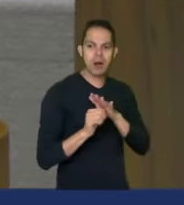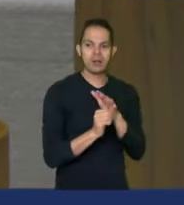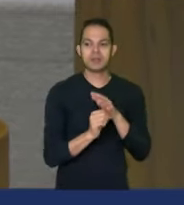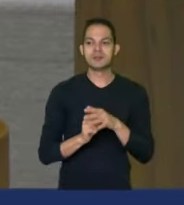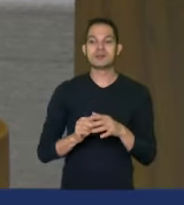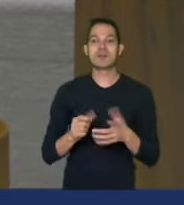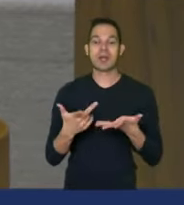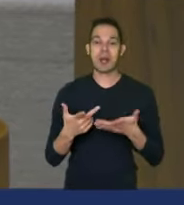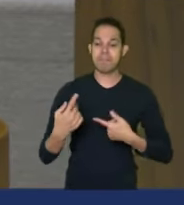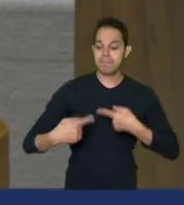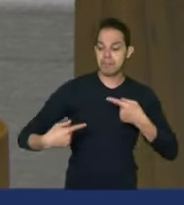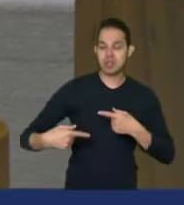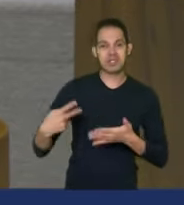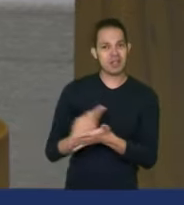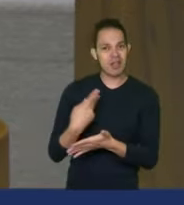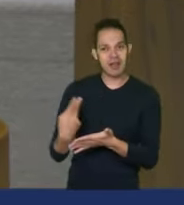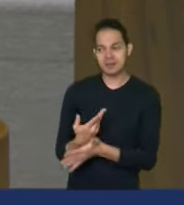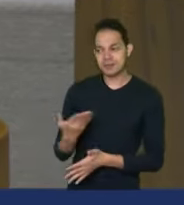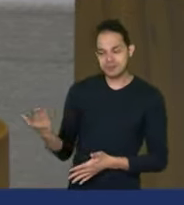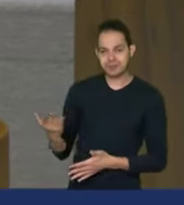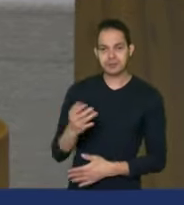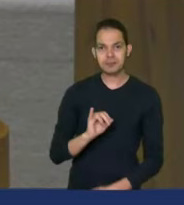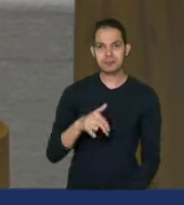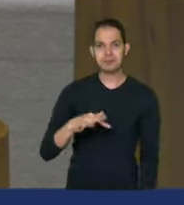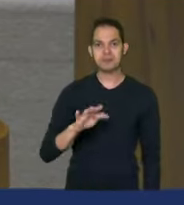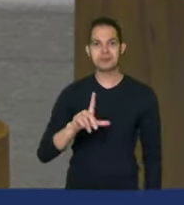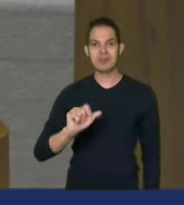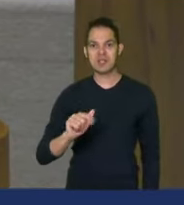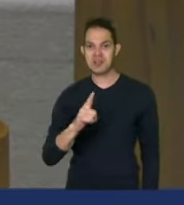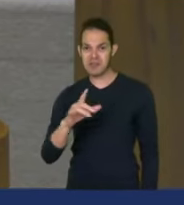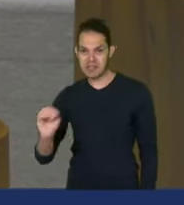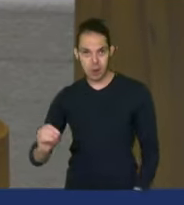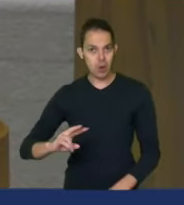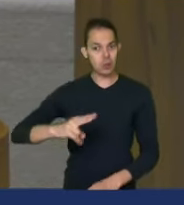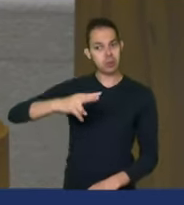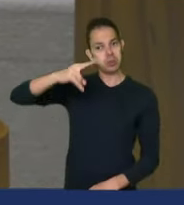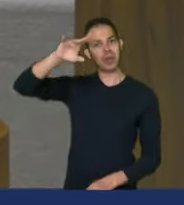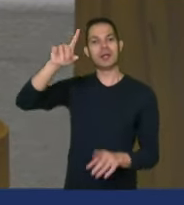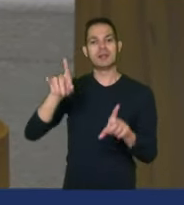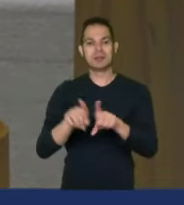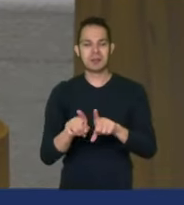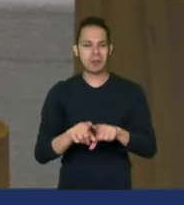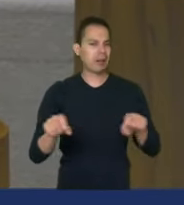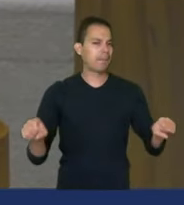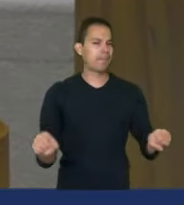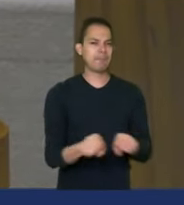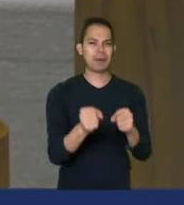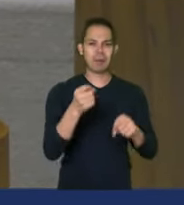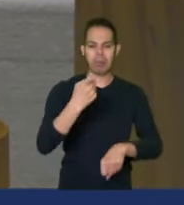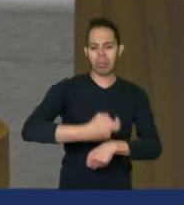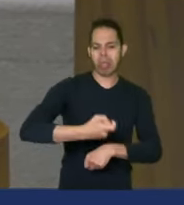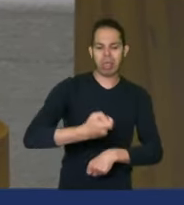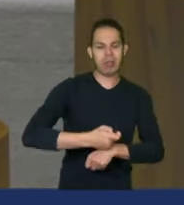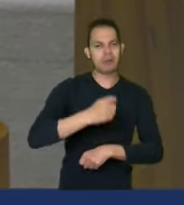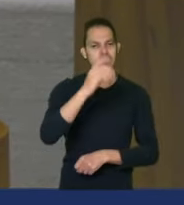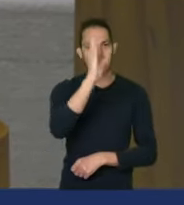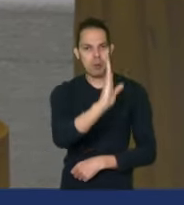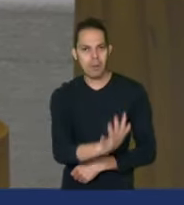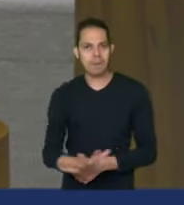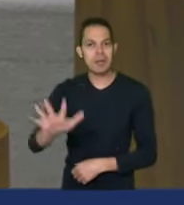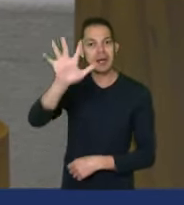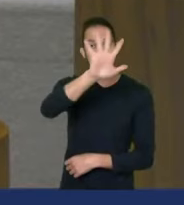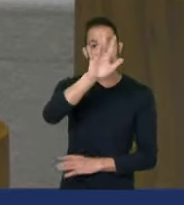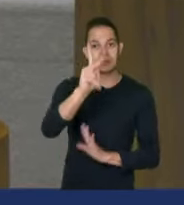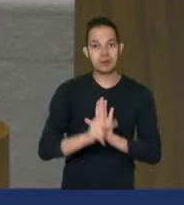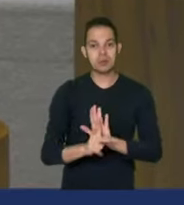desastrosa. Fazendo a inflação, quebrando o país e quebrando o Brasil. Portanto, parabéns, Renato. Um projeto de nação